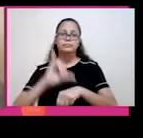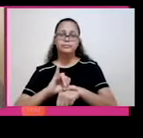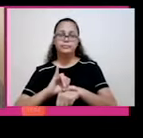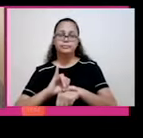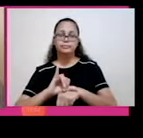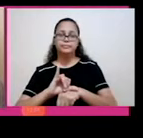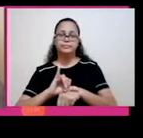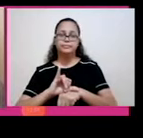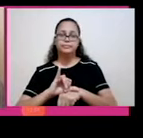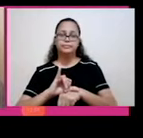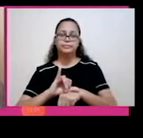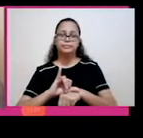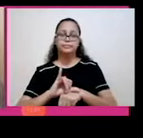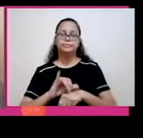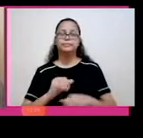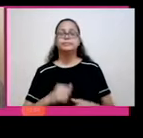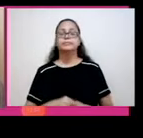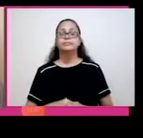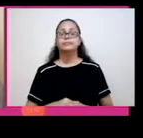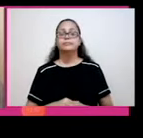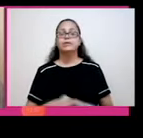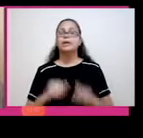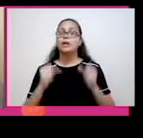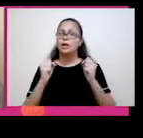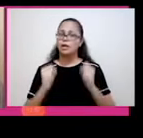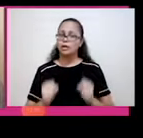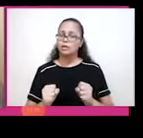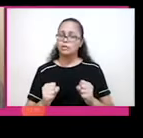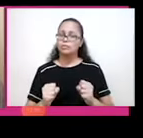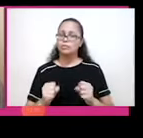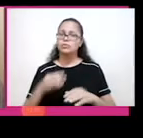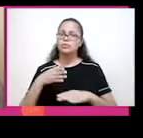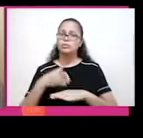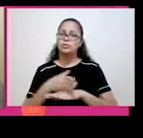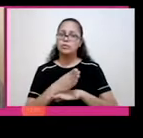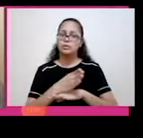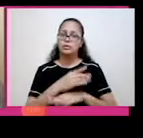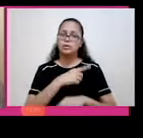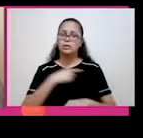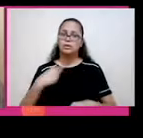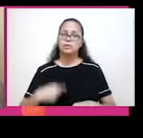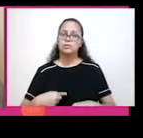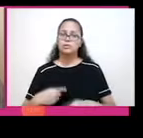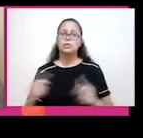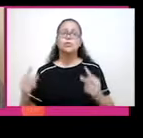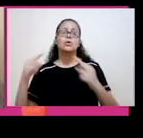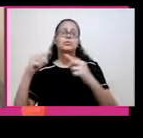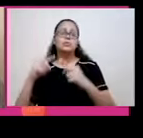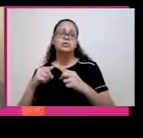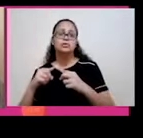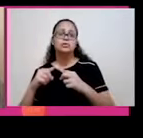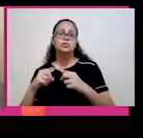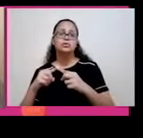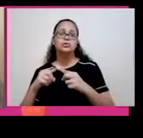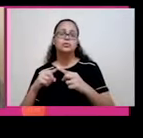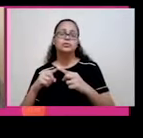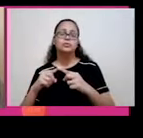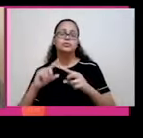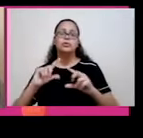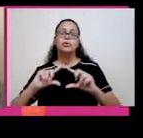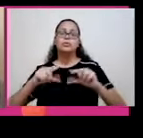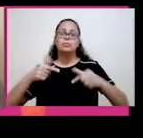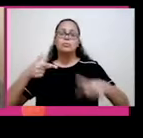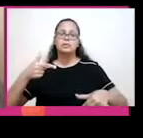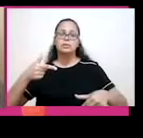a permissão do investimento estrangeiro na China, qual era o objetivo disso? Modernizar e acelerar o setor industrial chinês. Foi